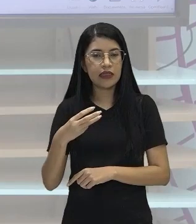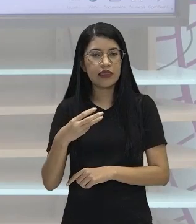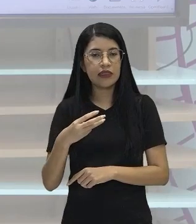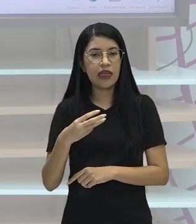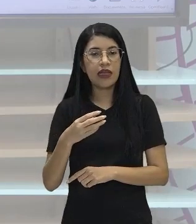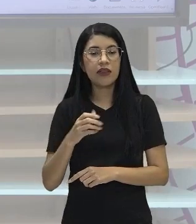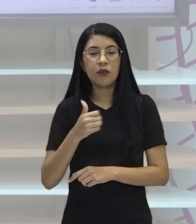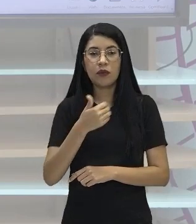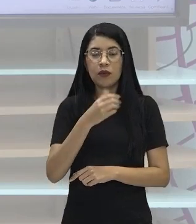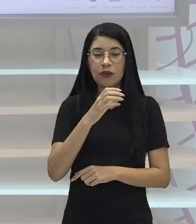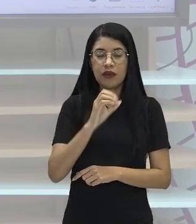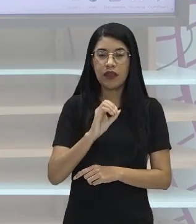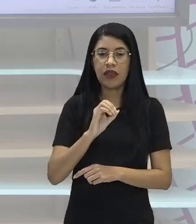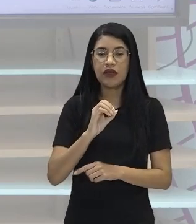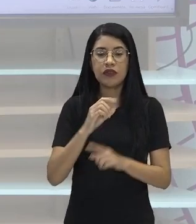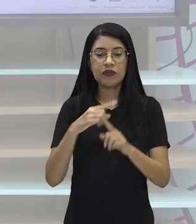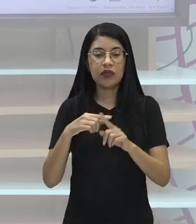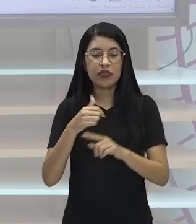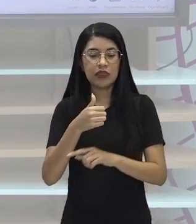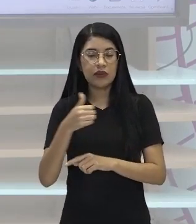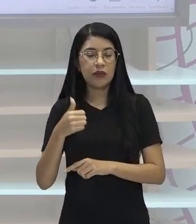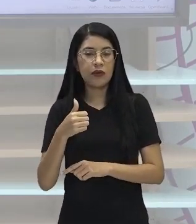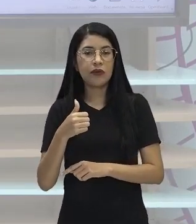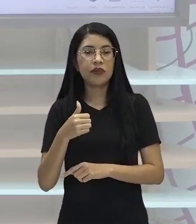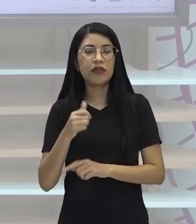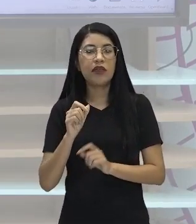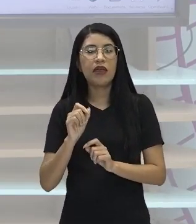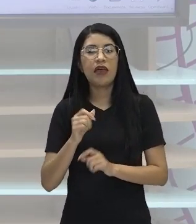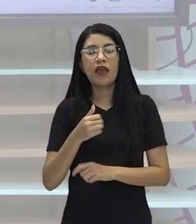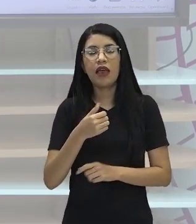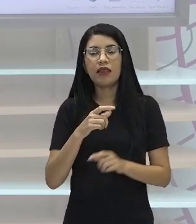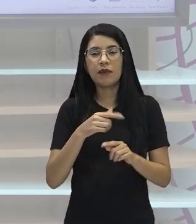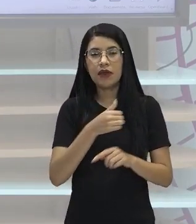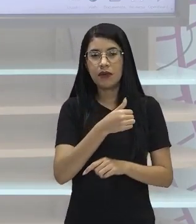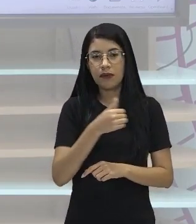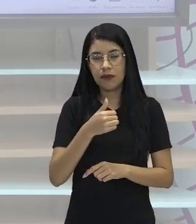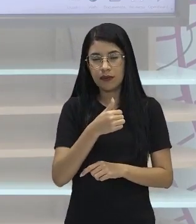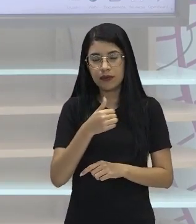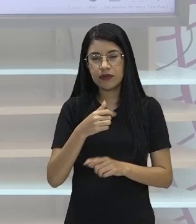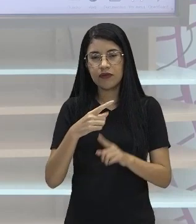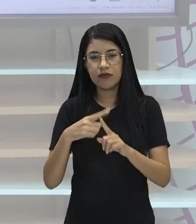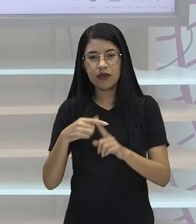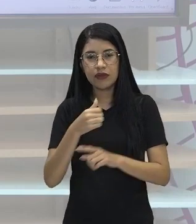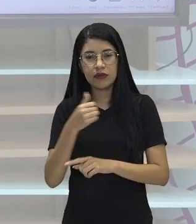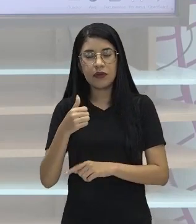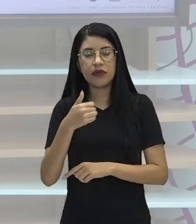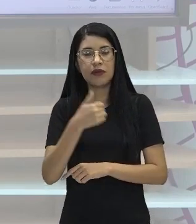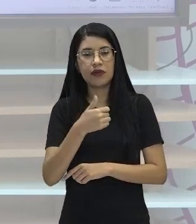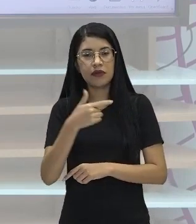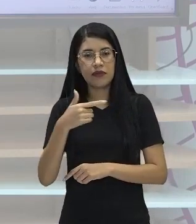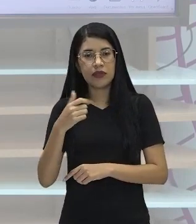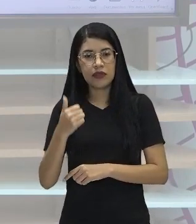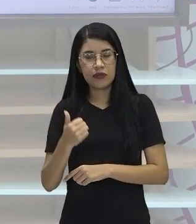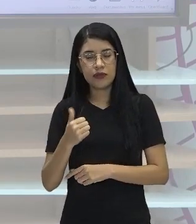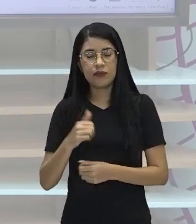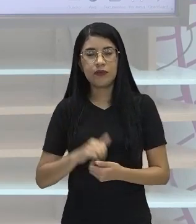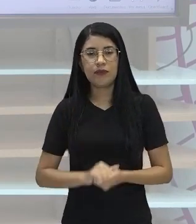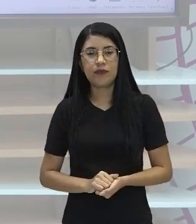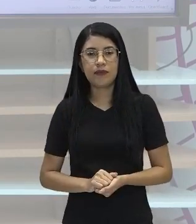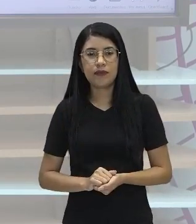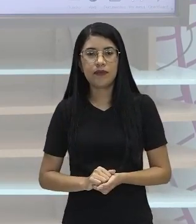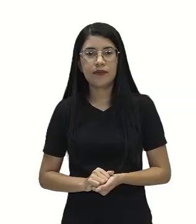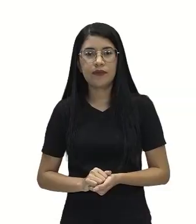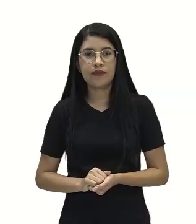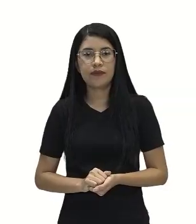110. Aí 11 vezes 11 dá 121. Portanto, este número ele é por 11. Esse é o critério